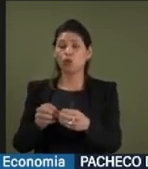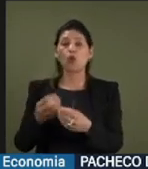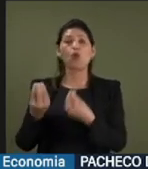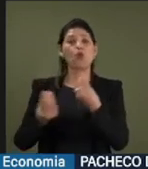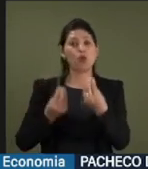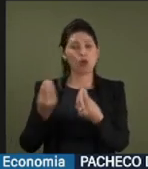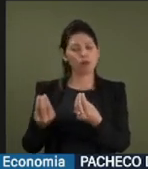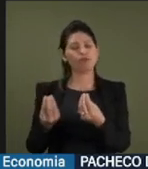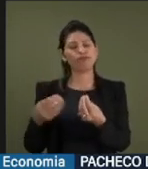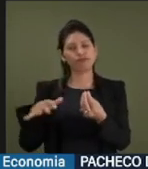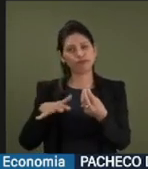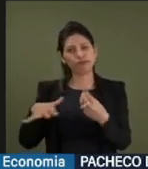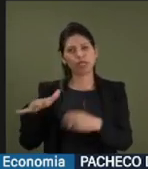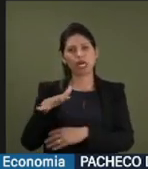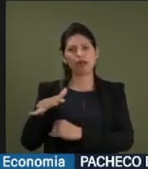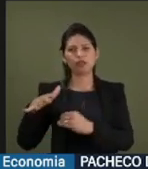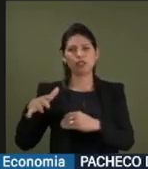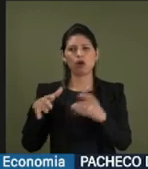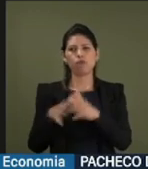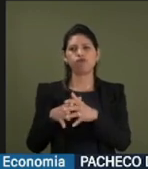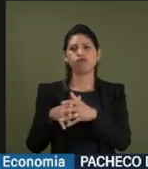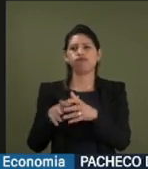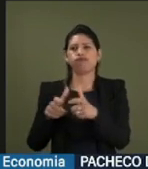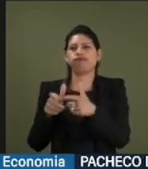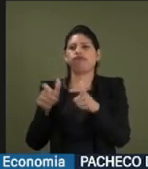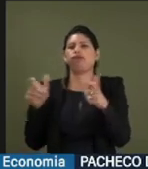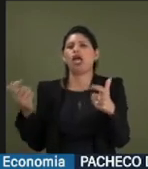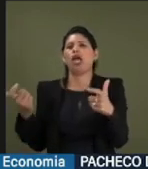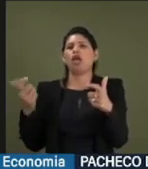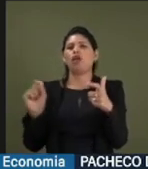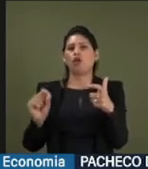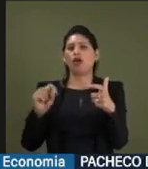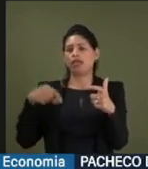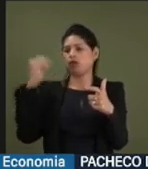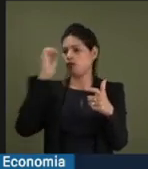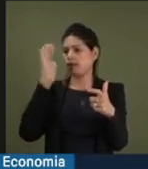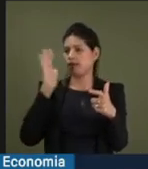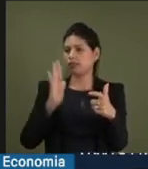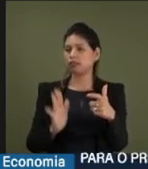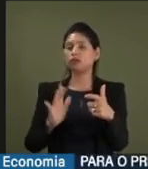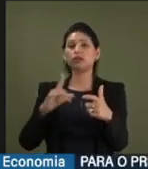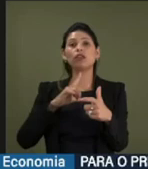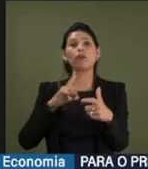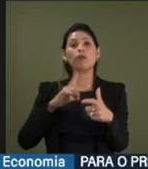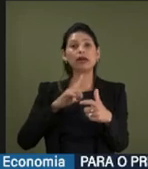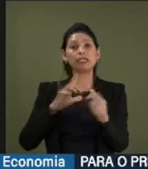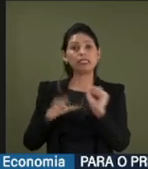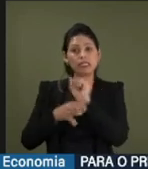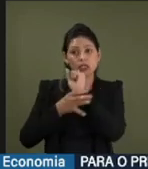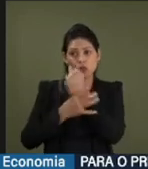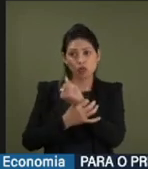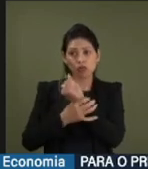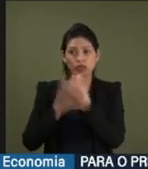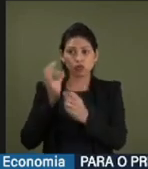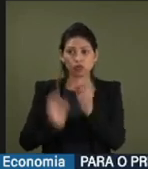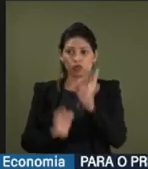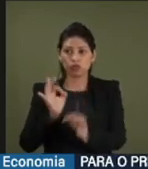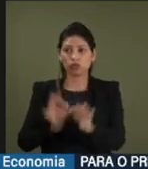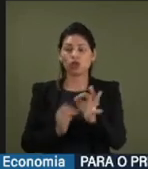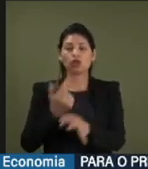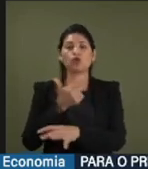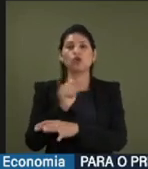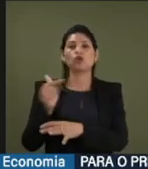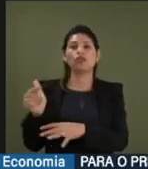poder cada vez maior na mão e o Brasil entrando num caos, numa insegurança jurídica, por causa